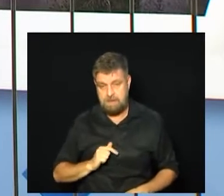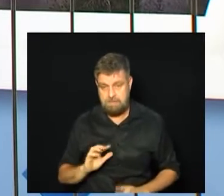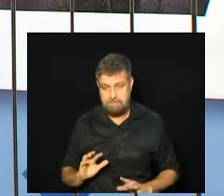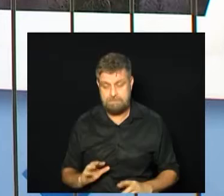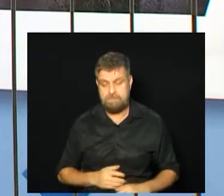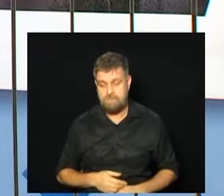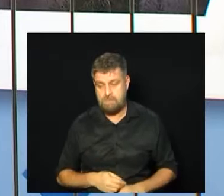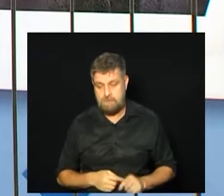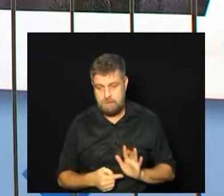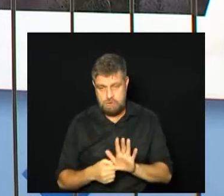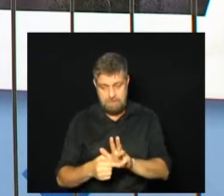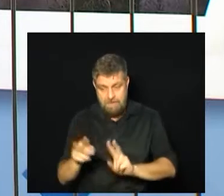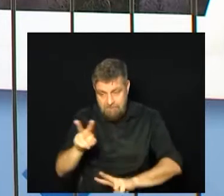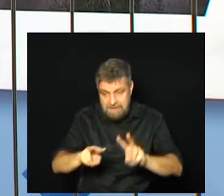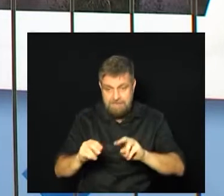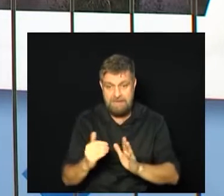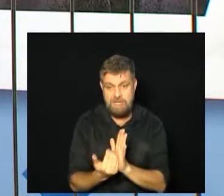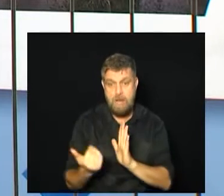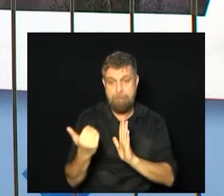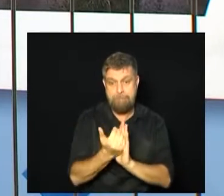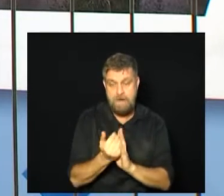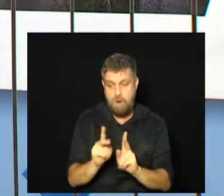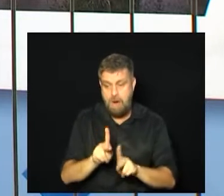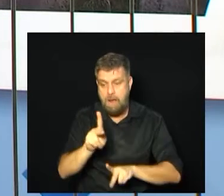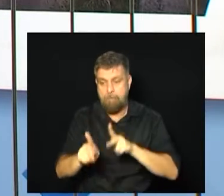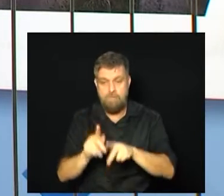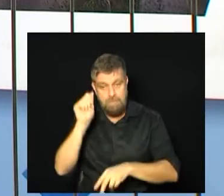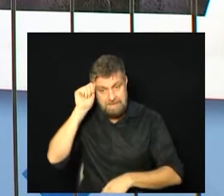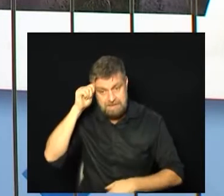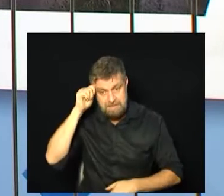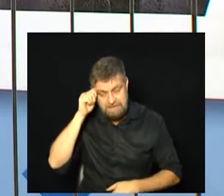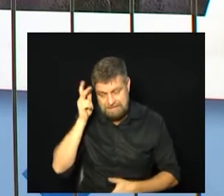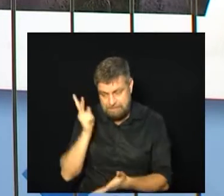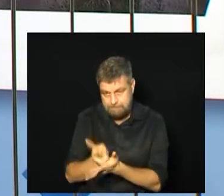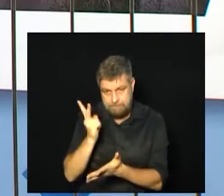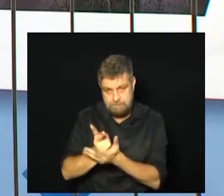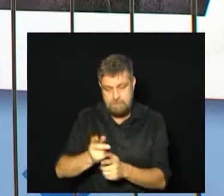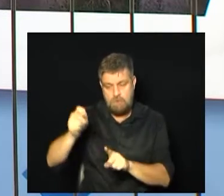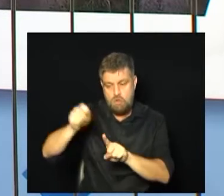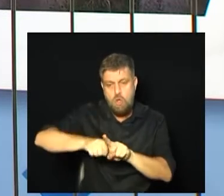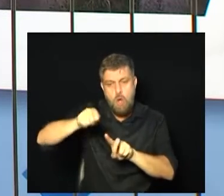maior visibilidade para as pautas da comunidade negra, mas de forma recorrente,